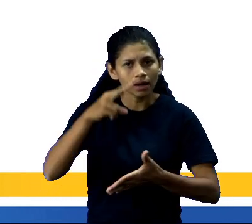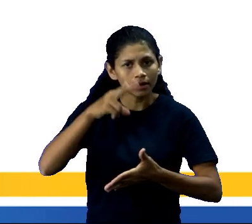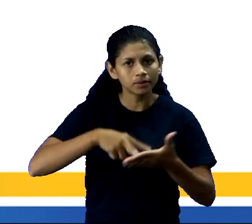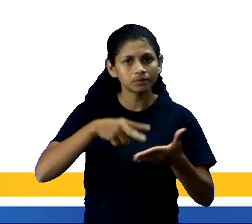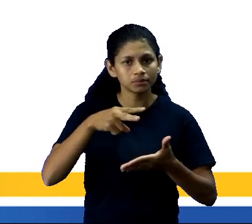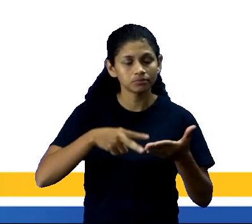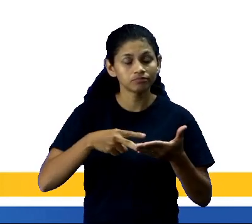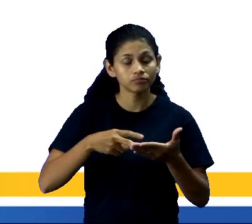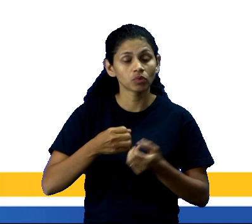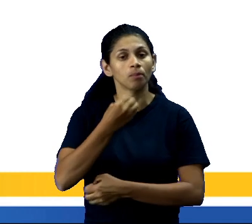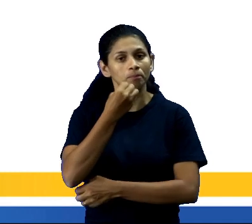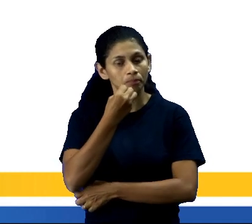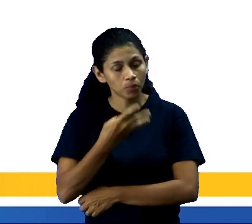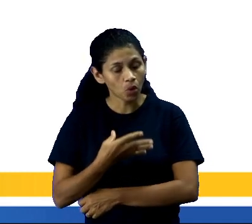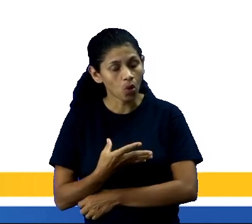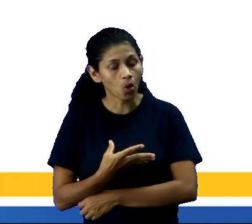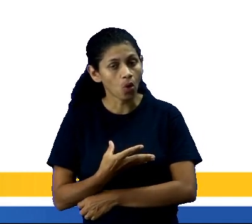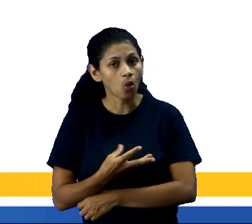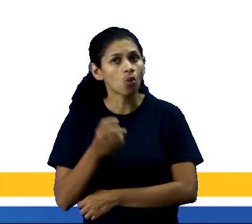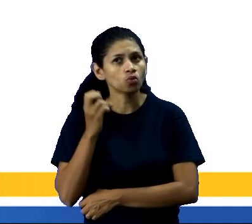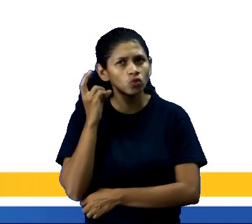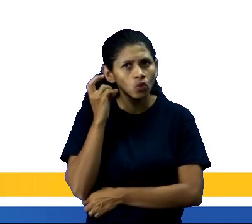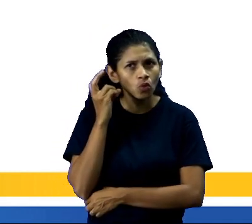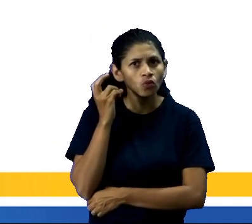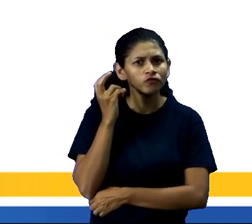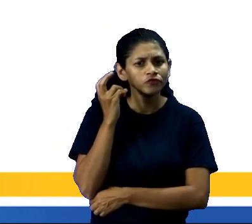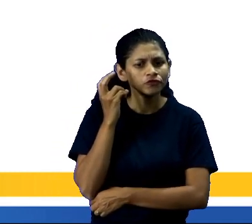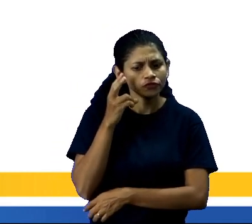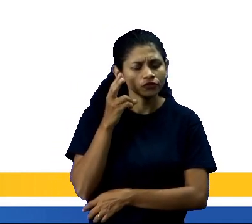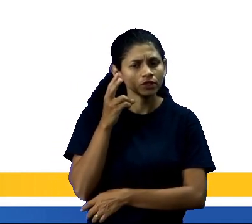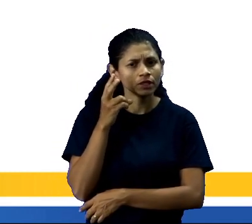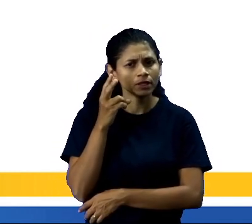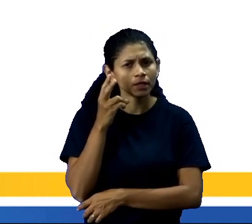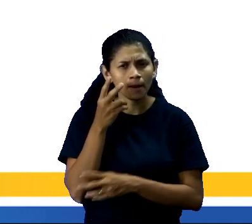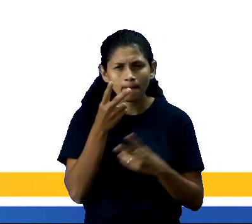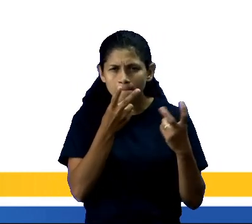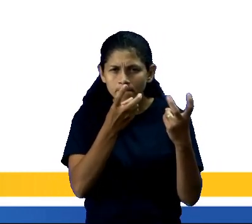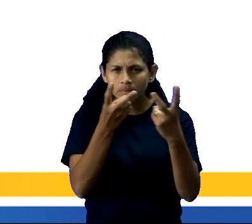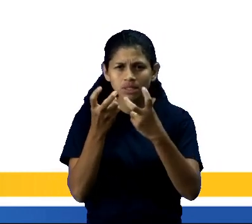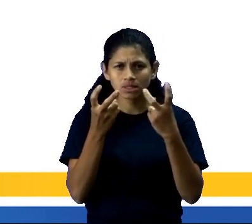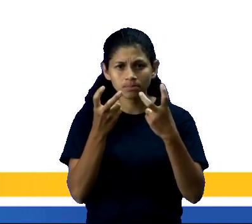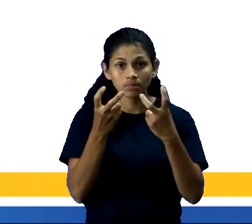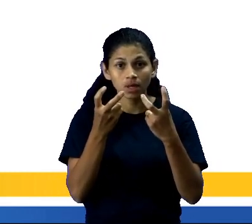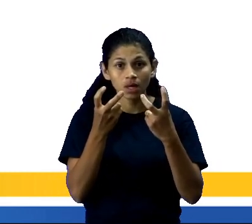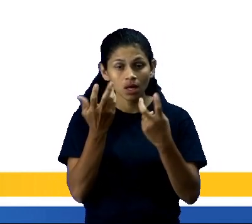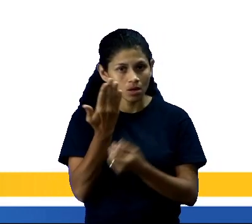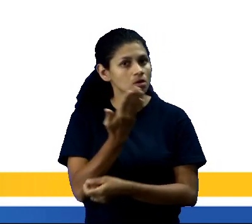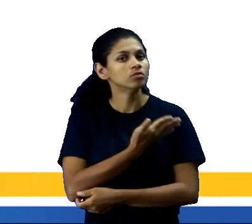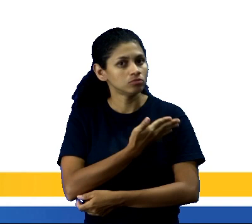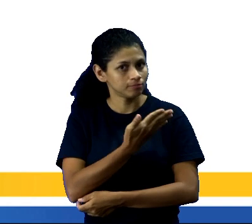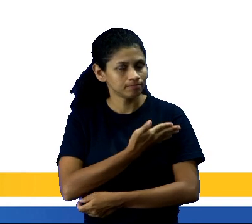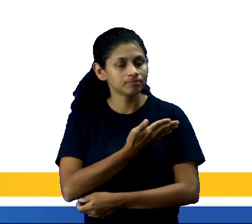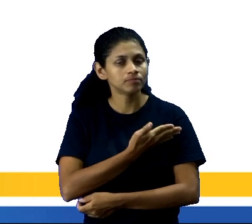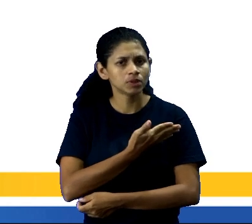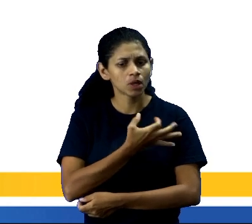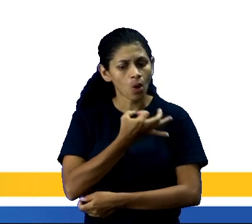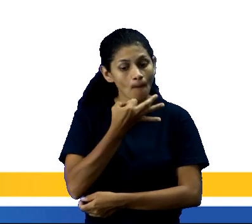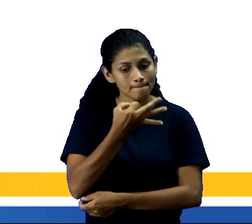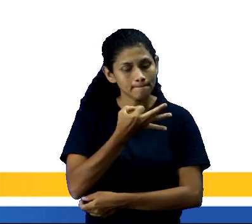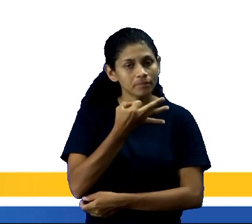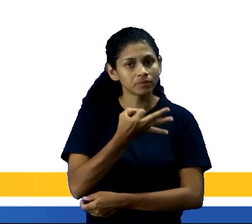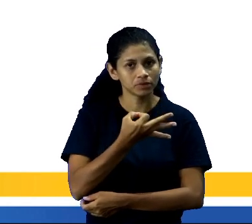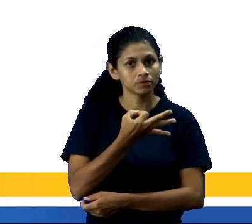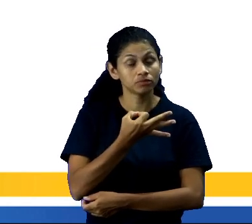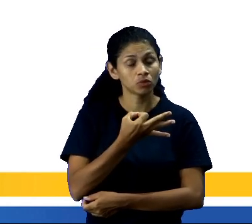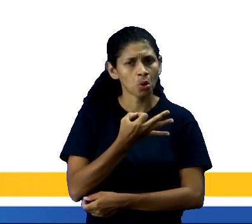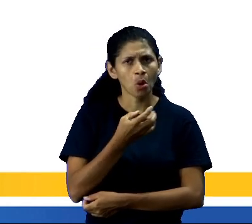o colega, ouvir o outro, porque temos outras visões. A gente acaba pensando, nossa, eu não pensei